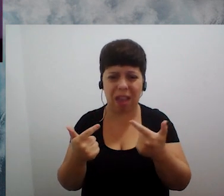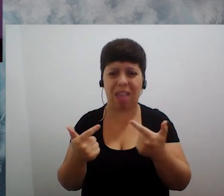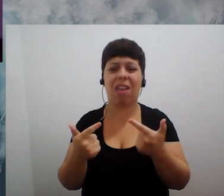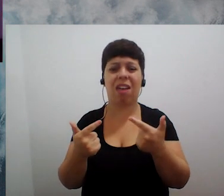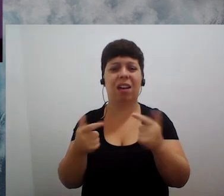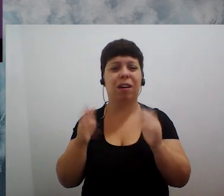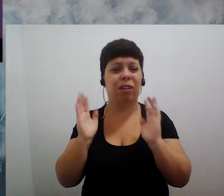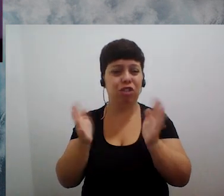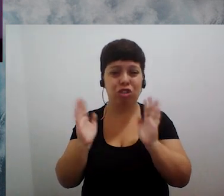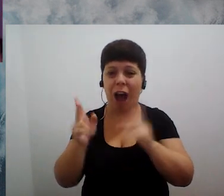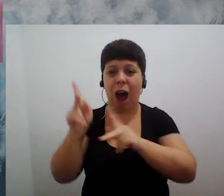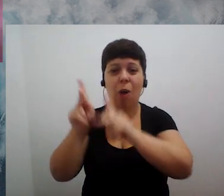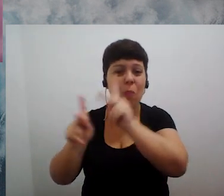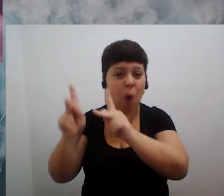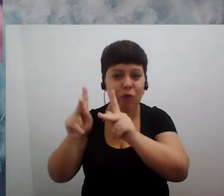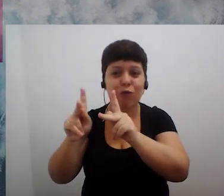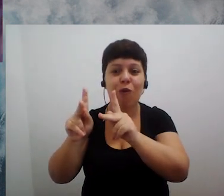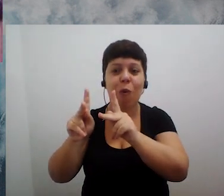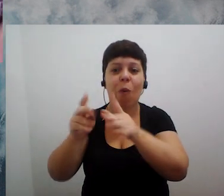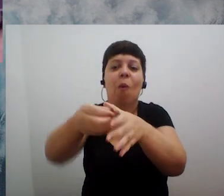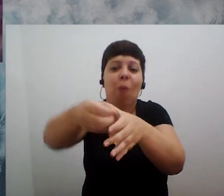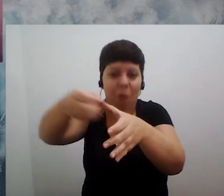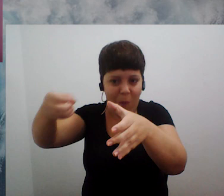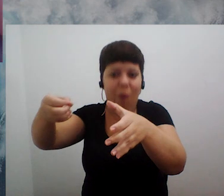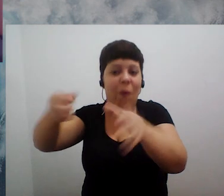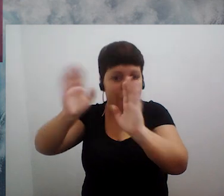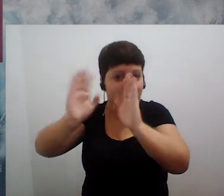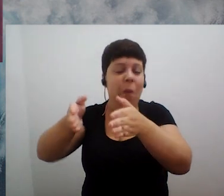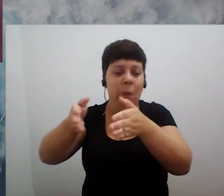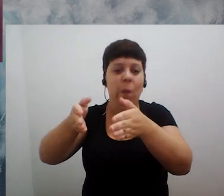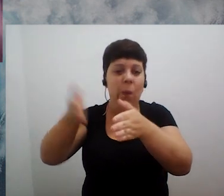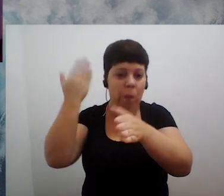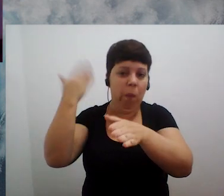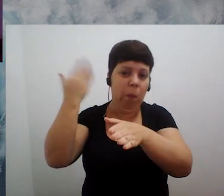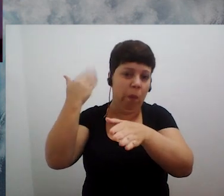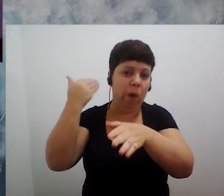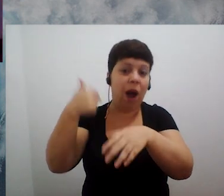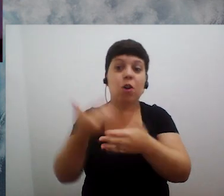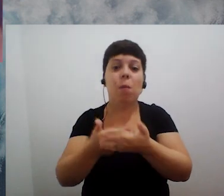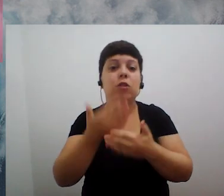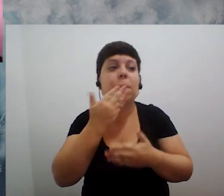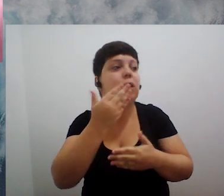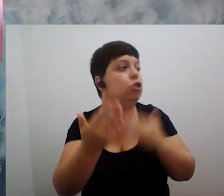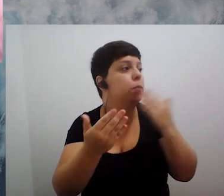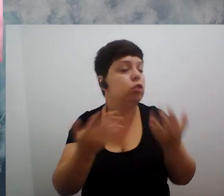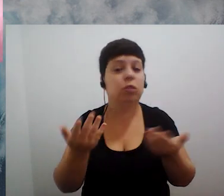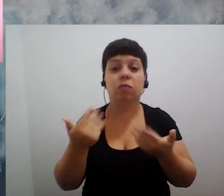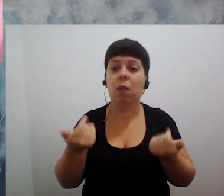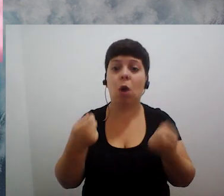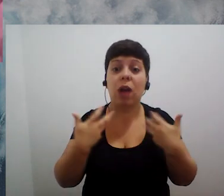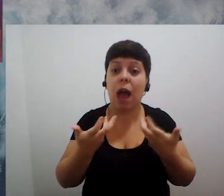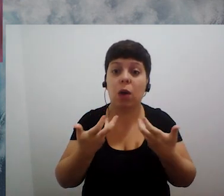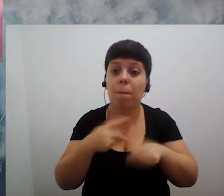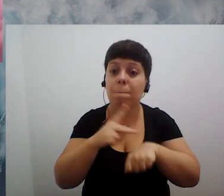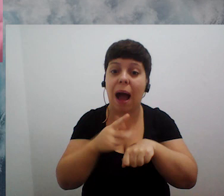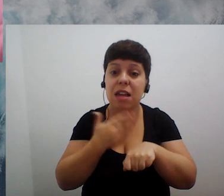comida, não tinha. Era um povo basicamente à margem do país naquela época. E daí eles começaram a pedir coisas, né?